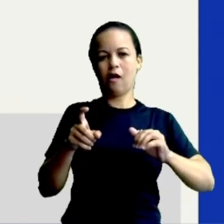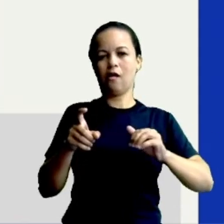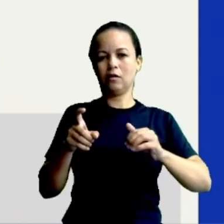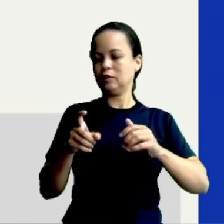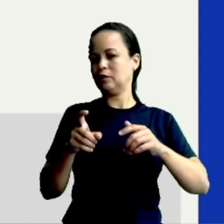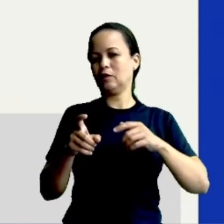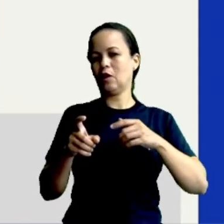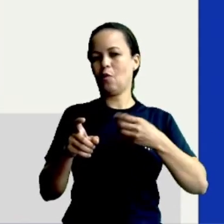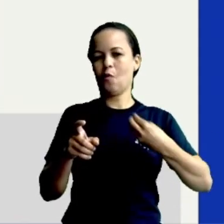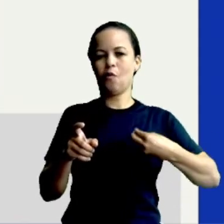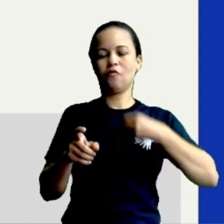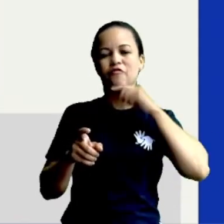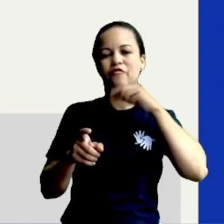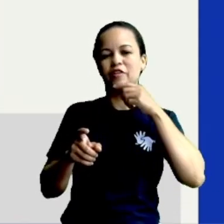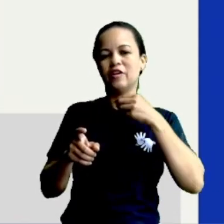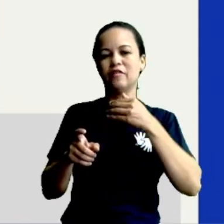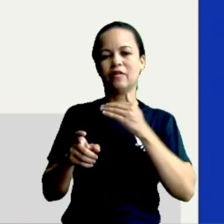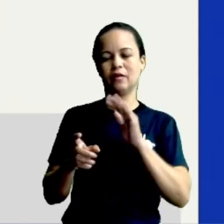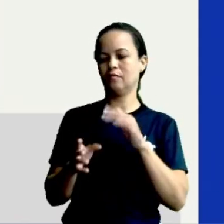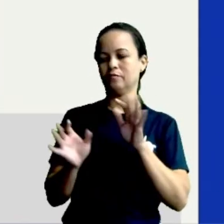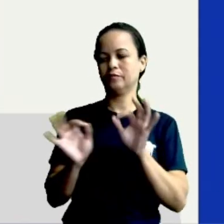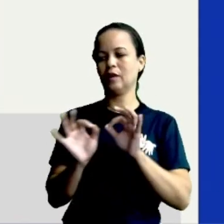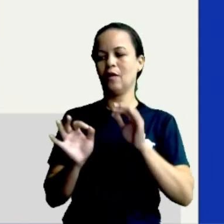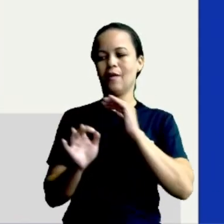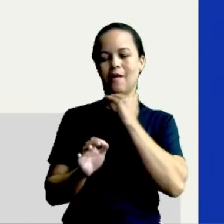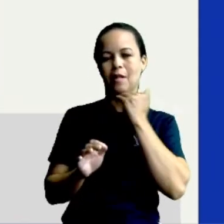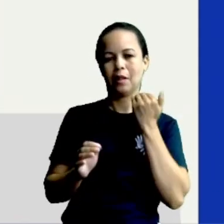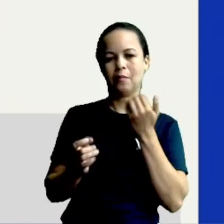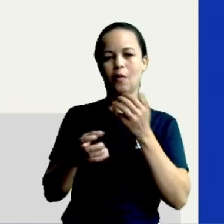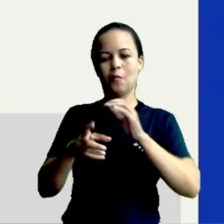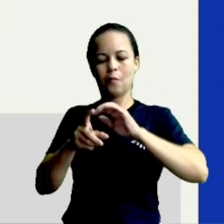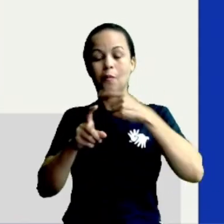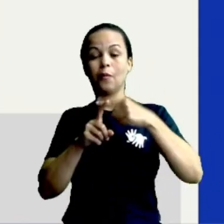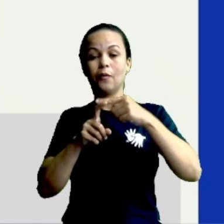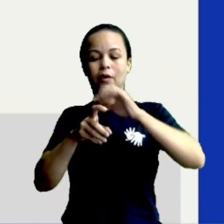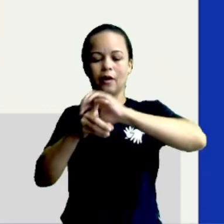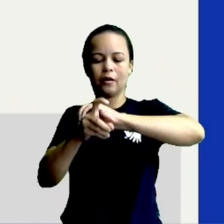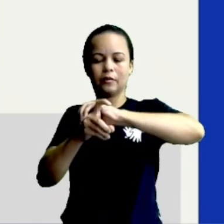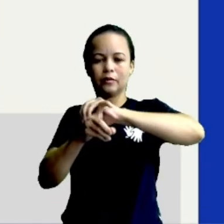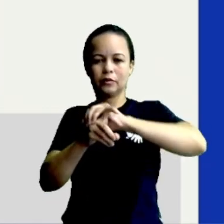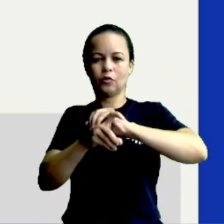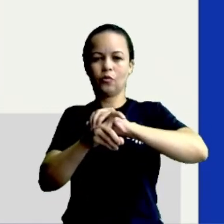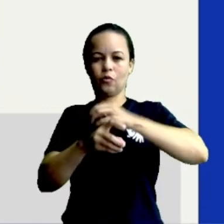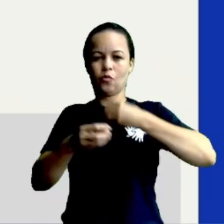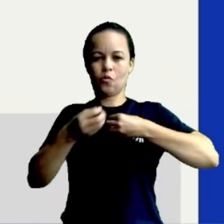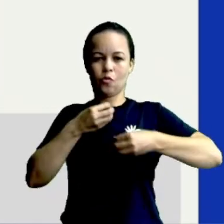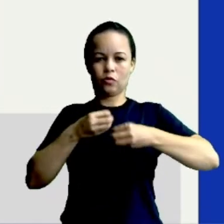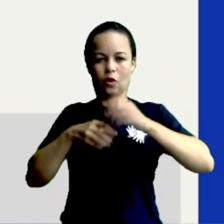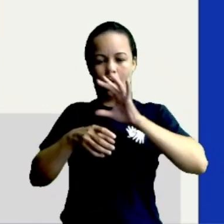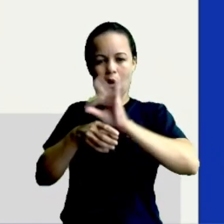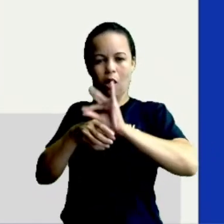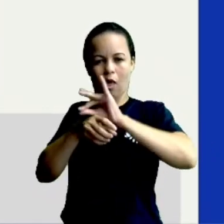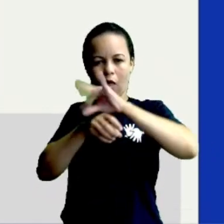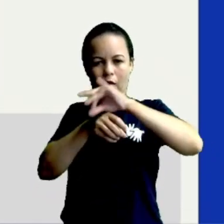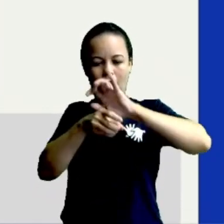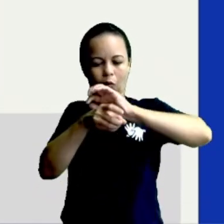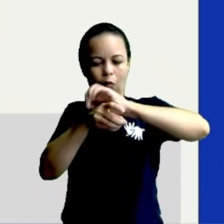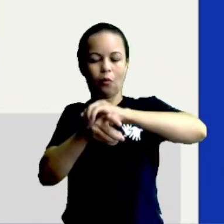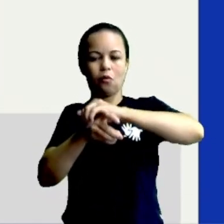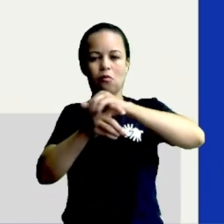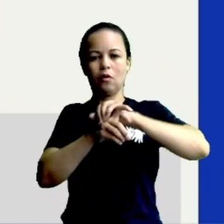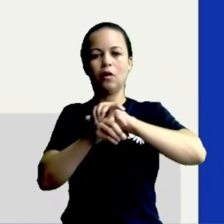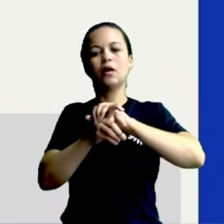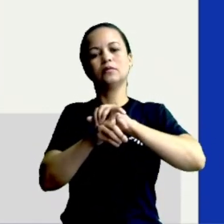concha é colada na parede da concha. Os órgãos são colados, então você não pode tirar ele dessa